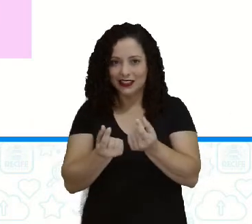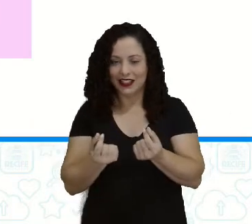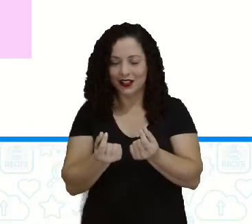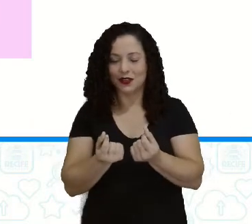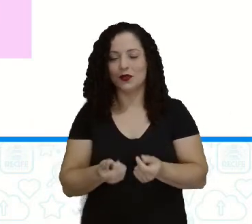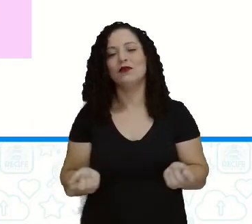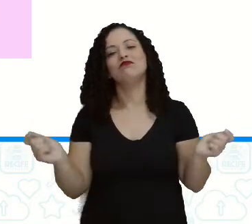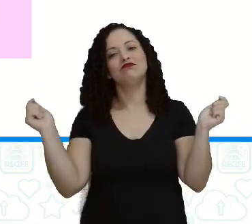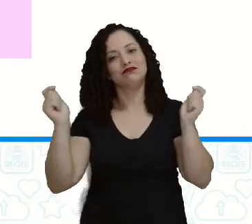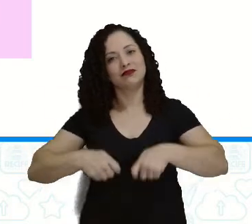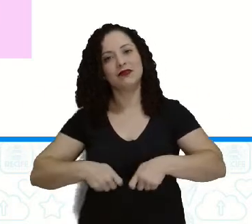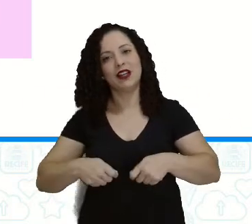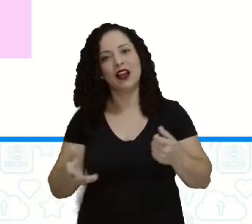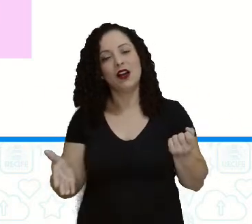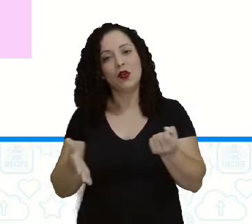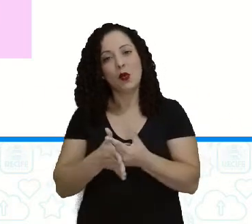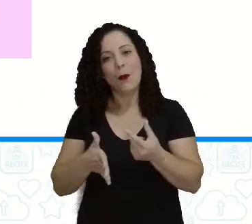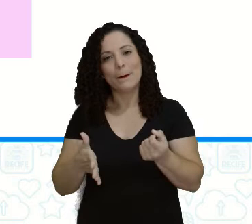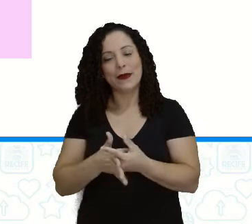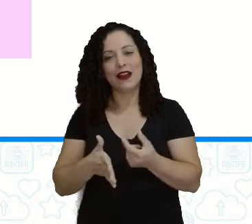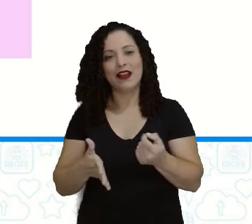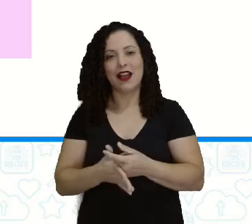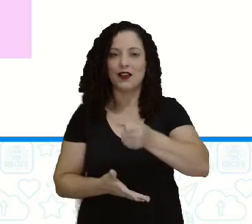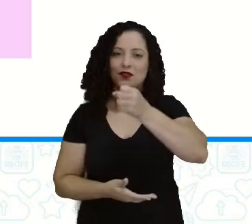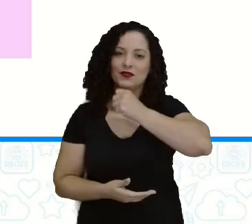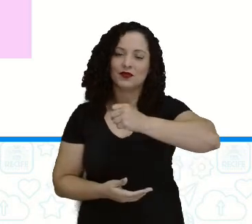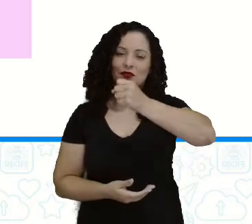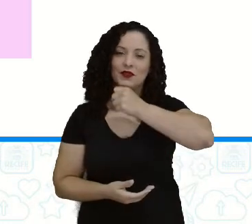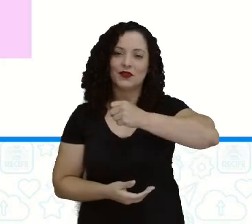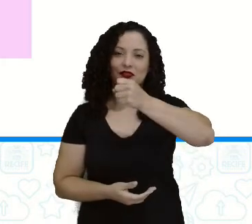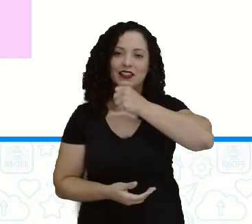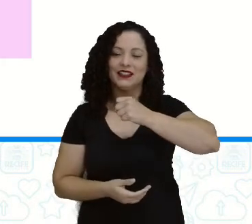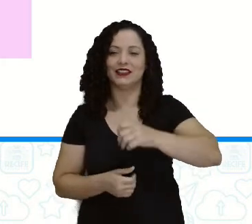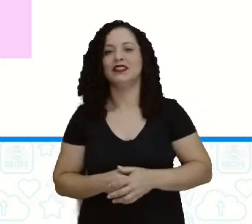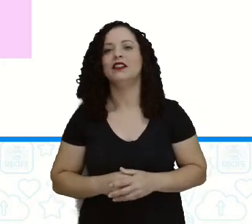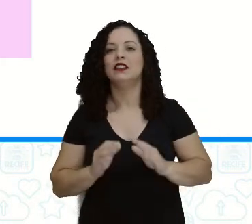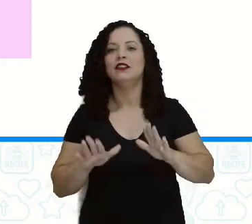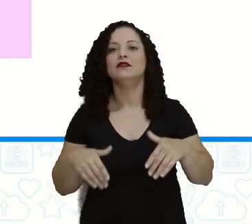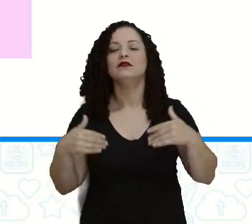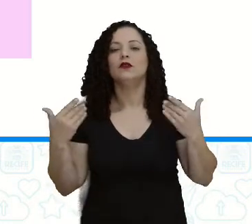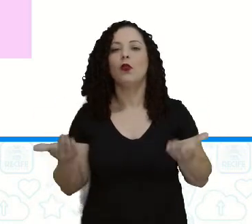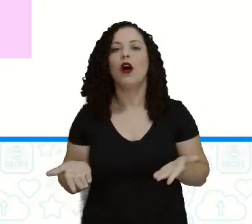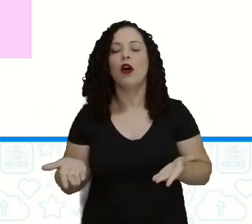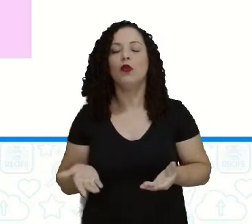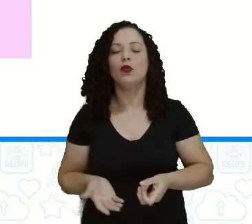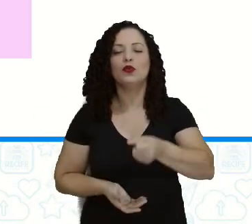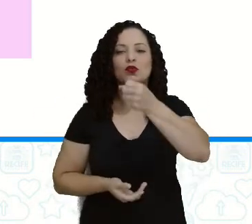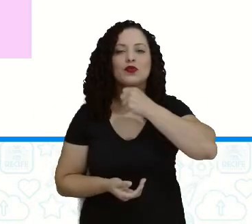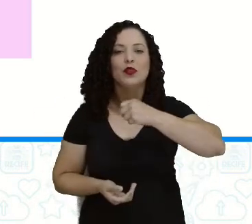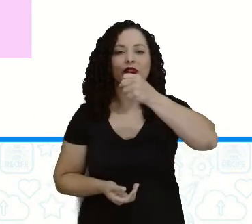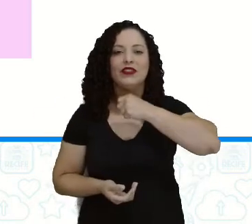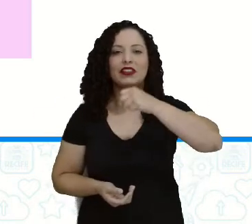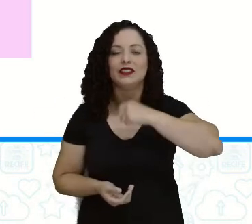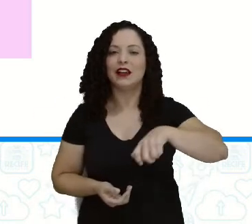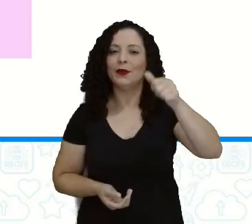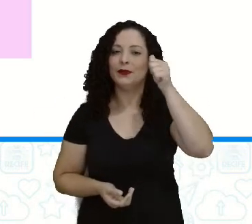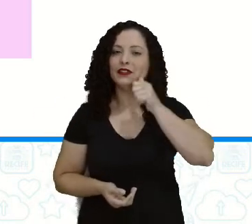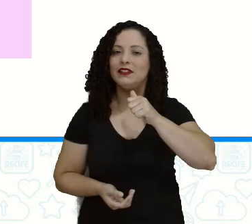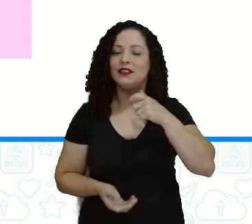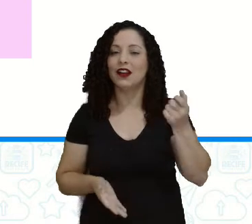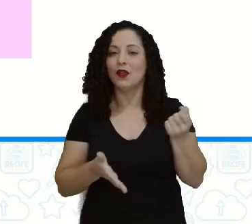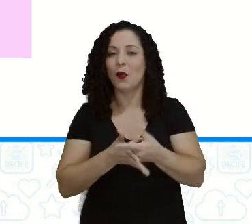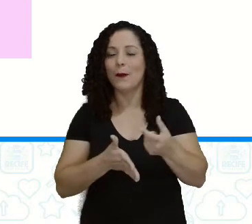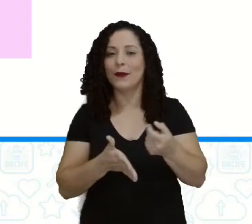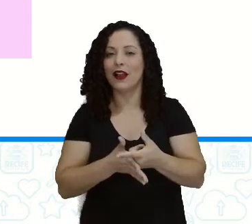era equivalente ao valor do preço do sorvete. Então, qual sorvete Esther podia comprar com